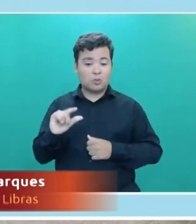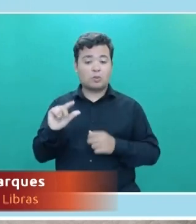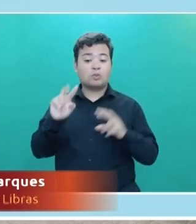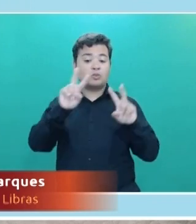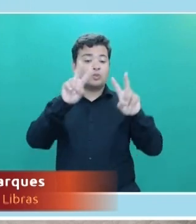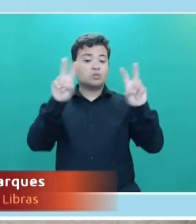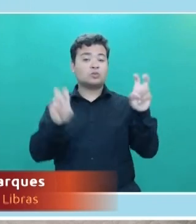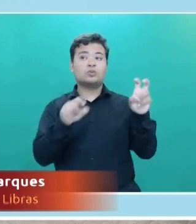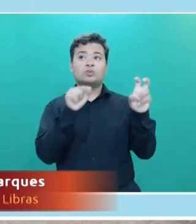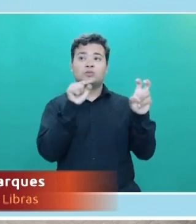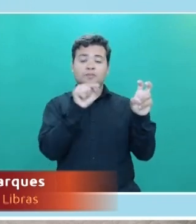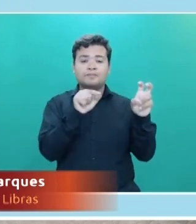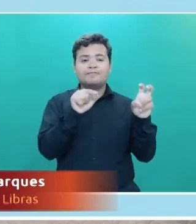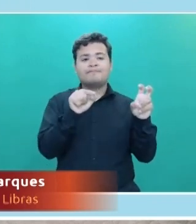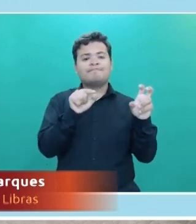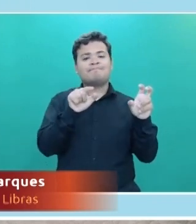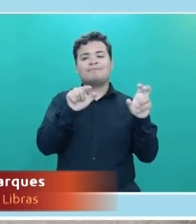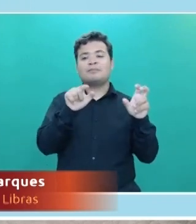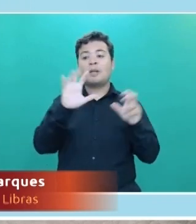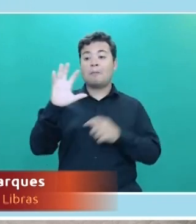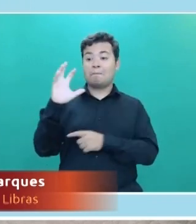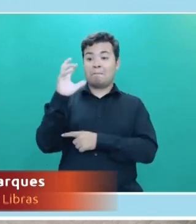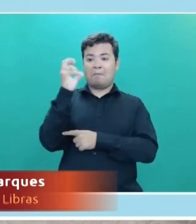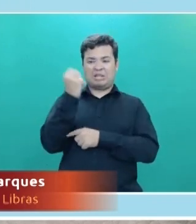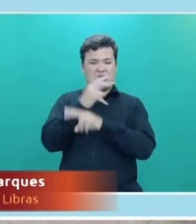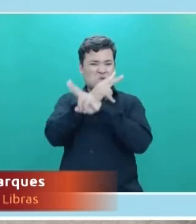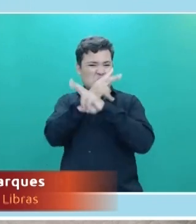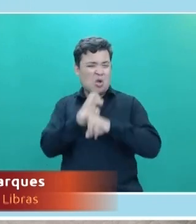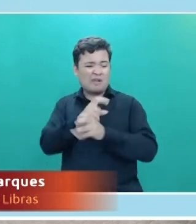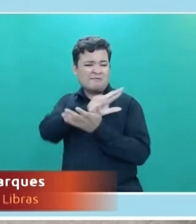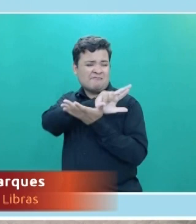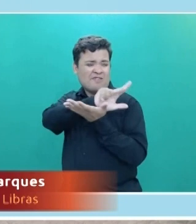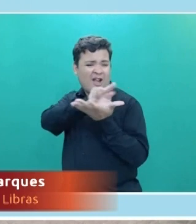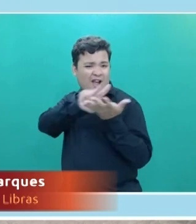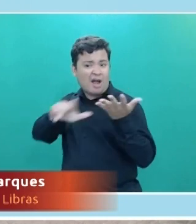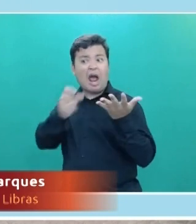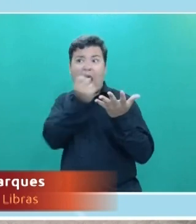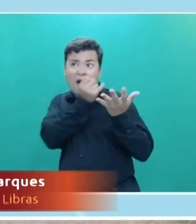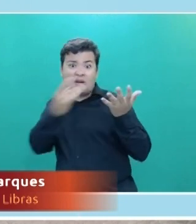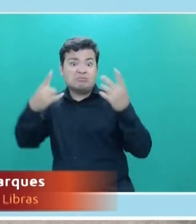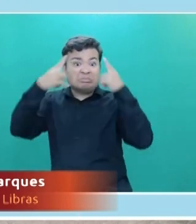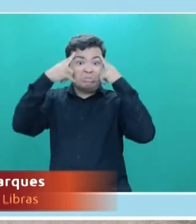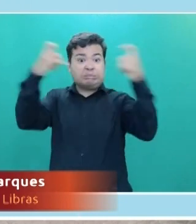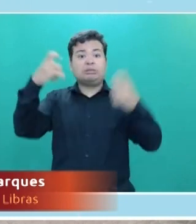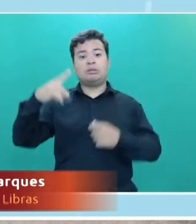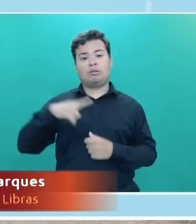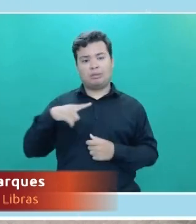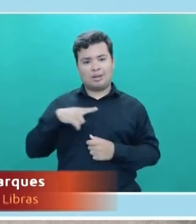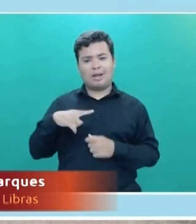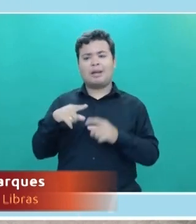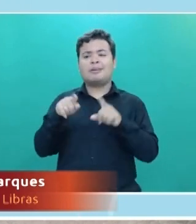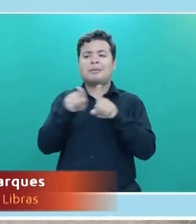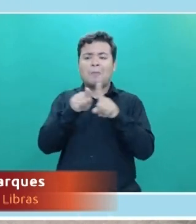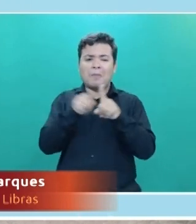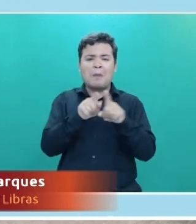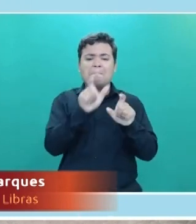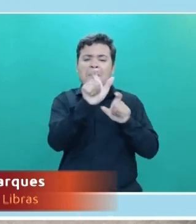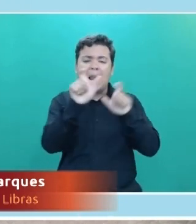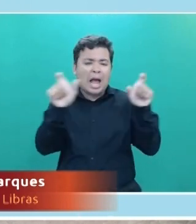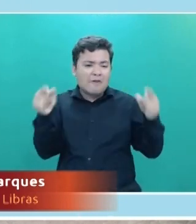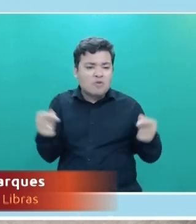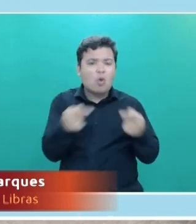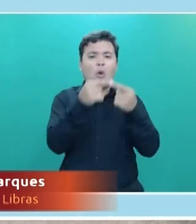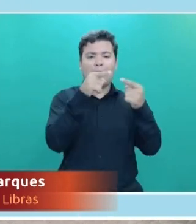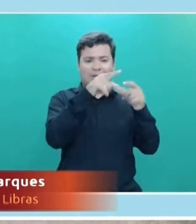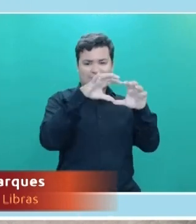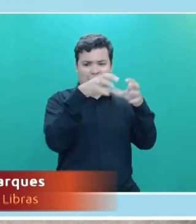sobre as diferentes masculinidades tóxicas, até mesmo violentas, explicar toda essa terminologia que envolve esses grupos, muitas vezes,